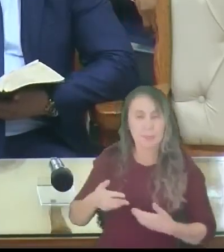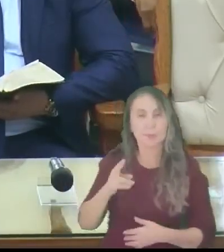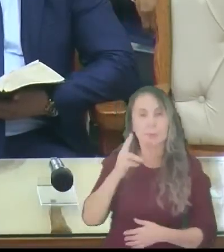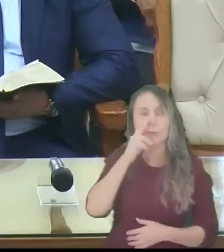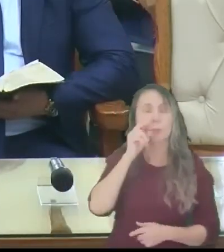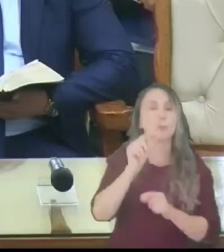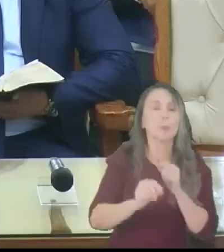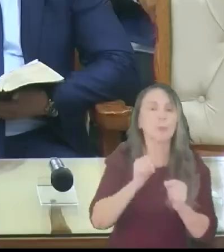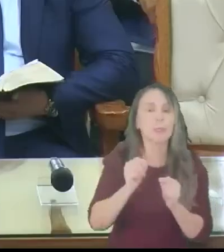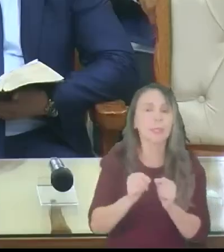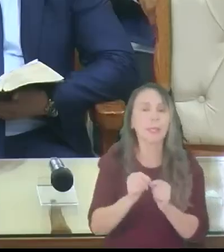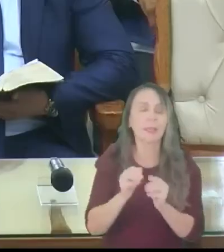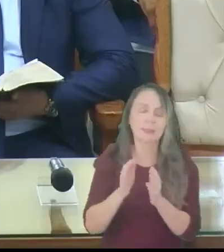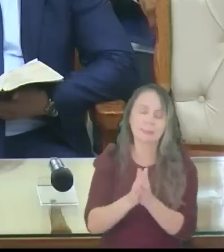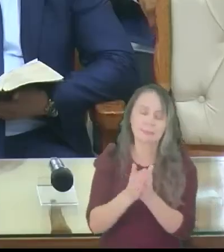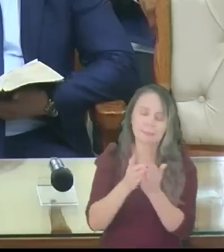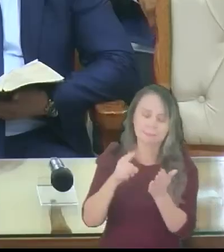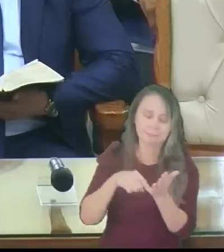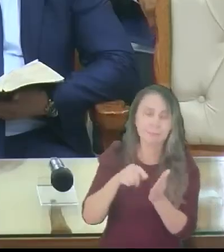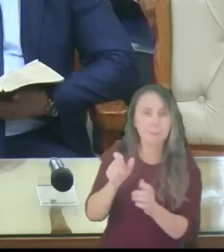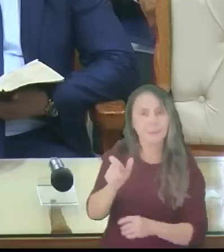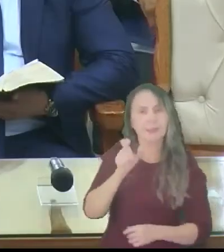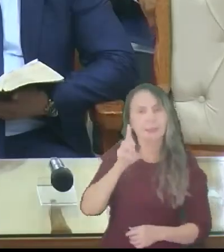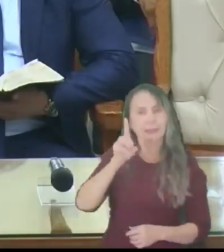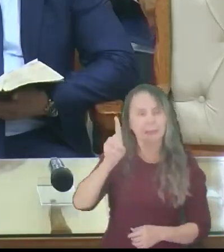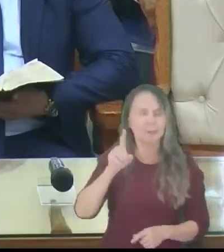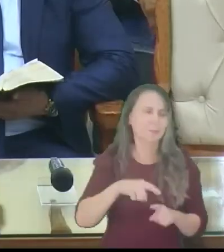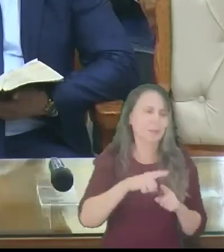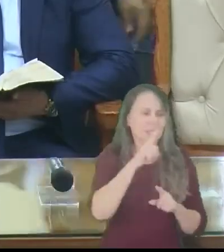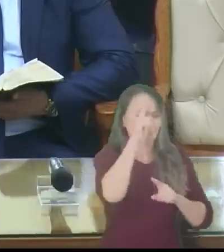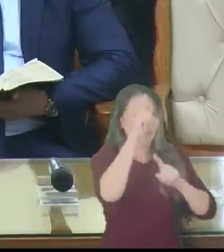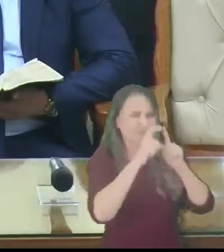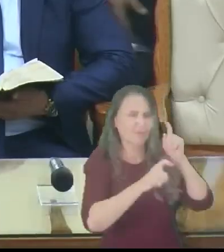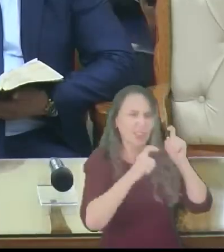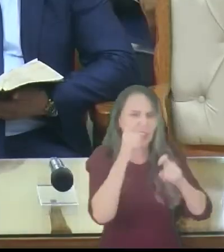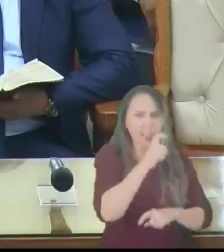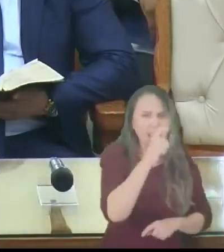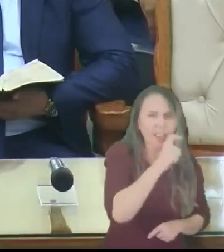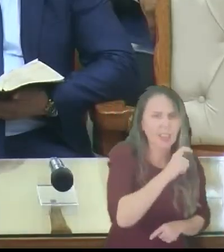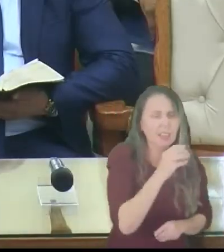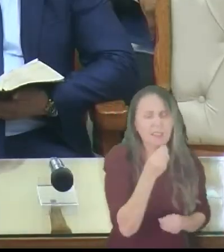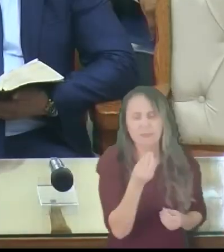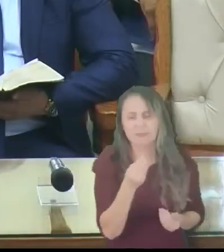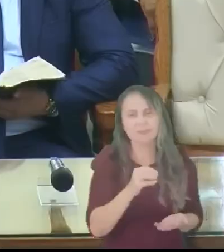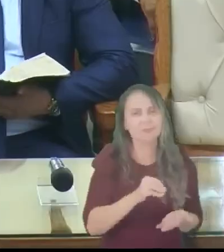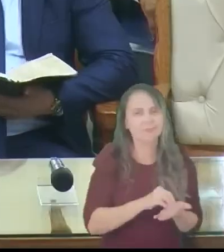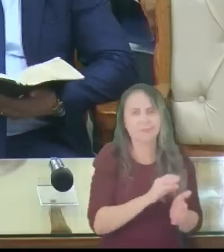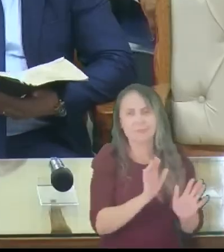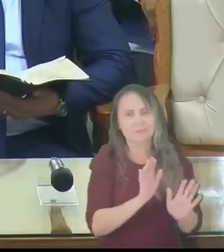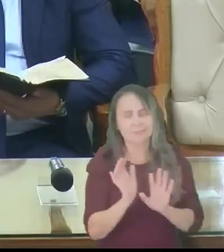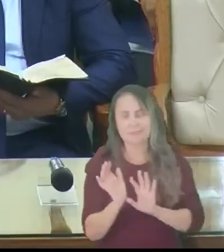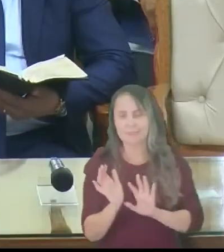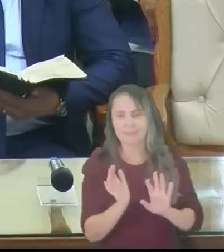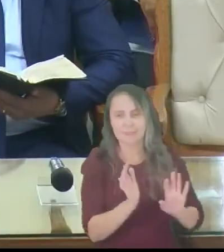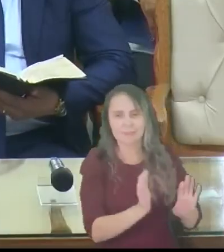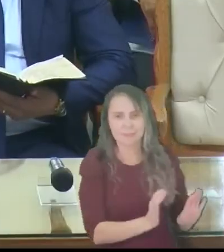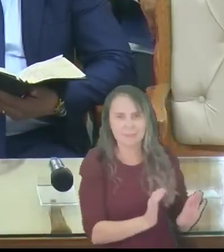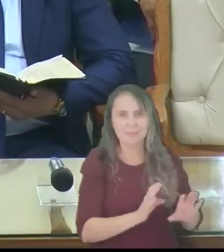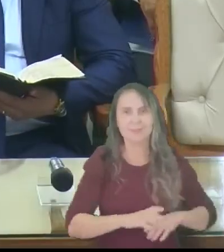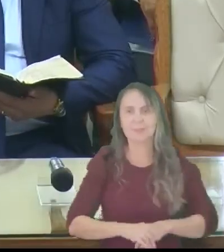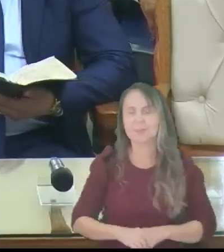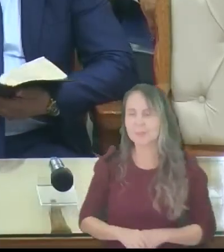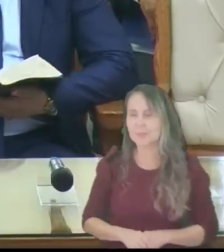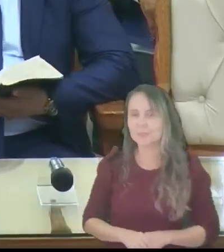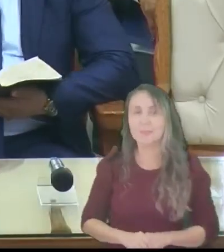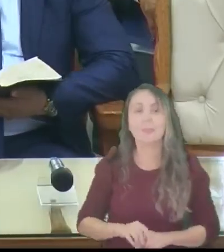palavra de Deus. Invenção, mentiras, falcatruas não funcionam na vida cristã. O